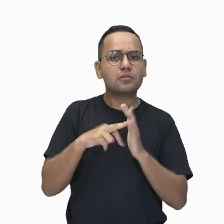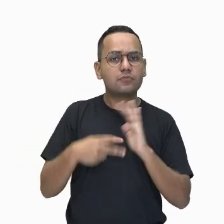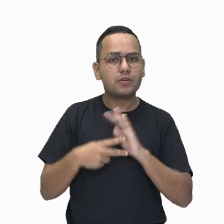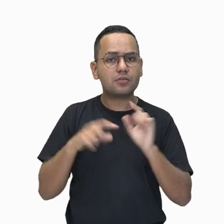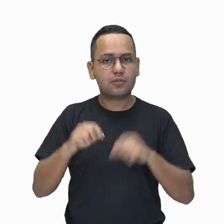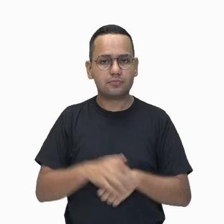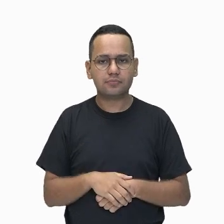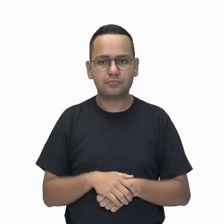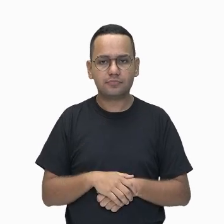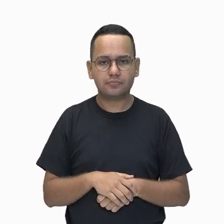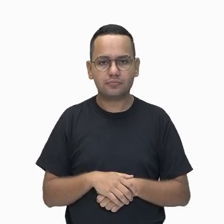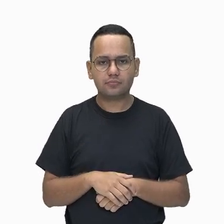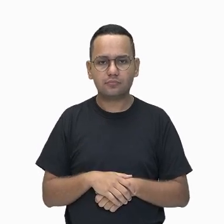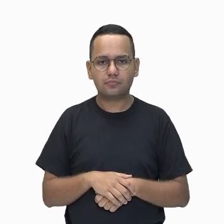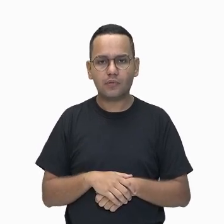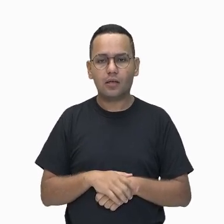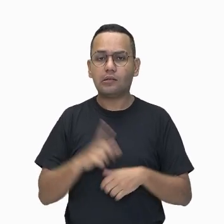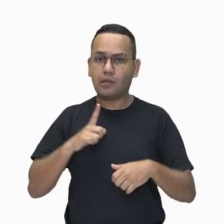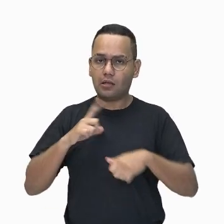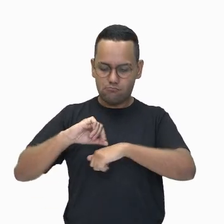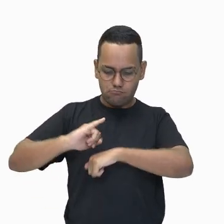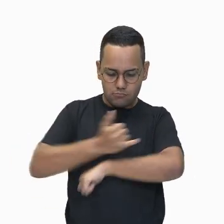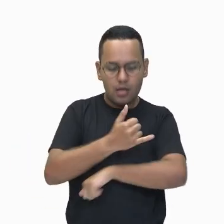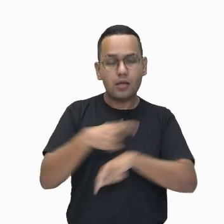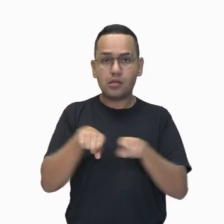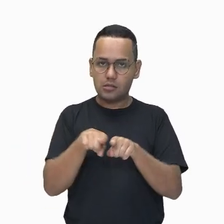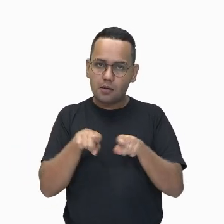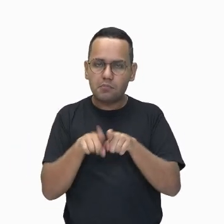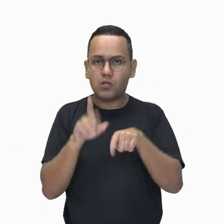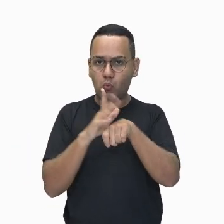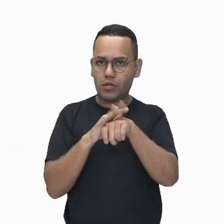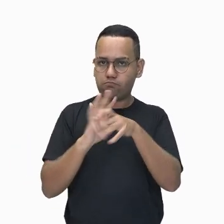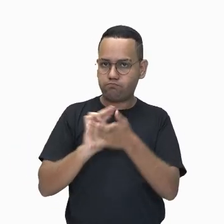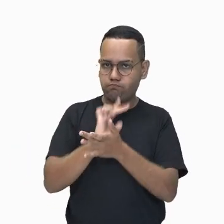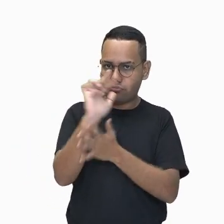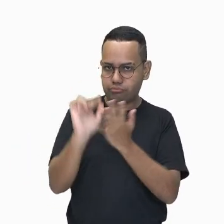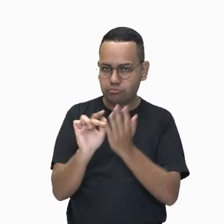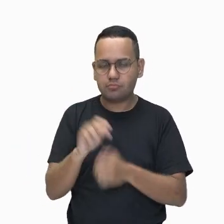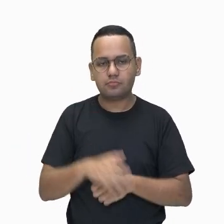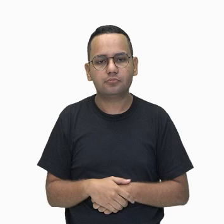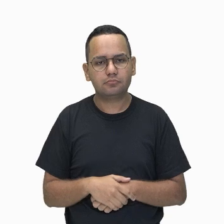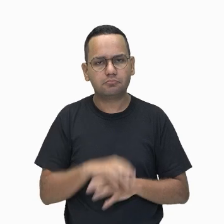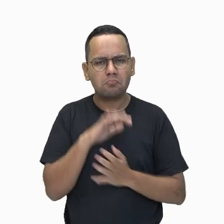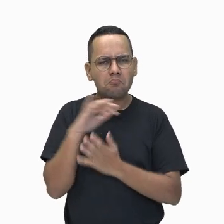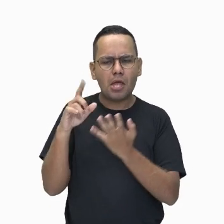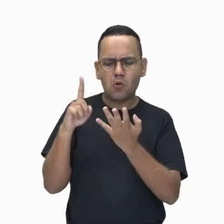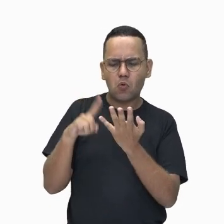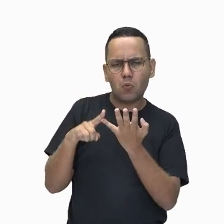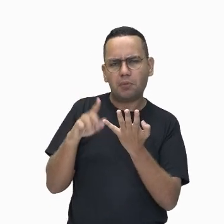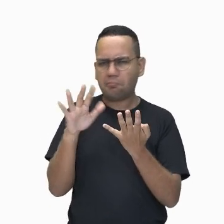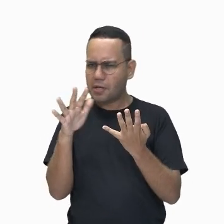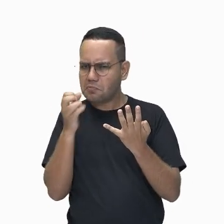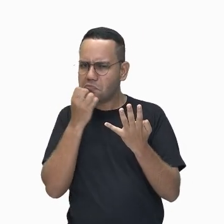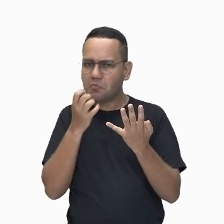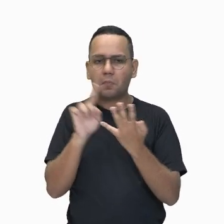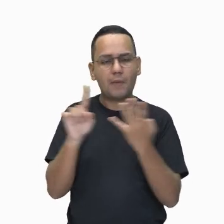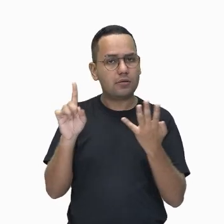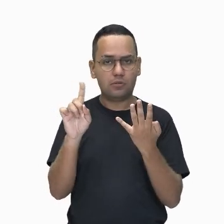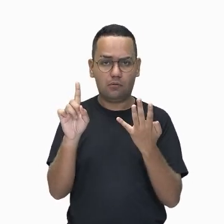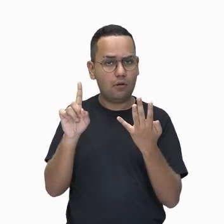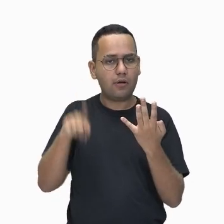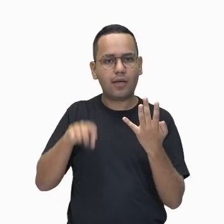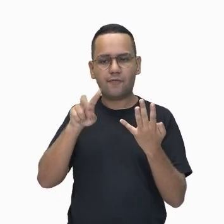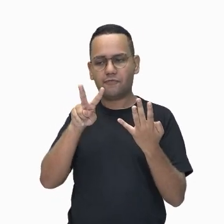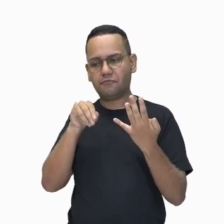um desnível no peso, né, e outras doenças que podem vir associadas. Uma que parece boa, mas também não é a vigorexia, que é